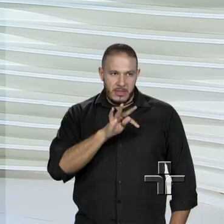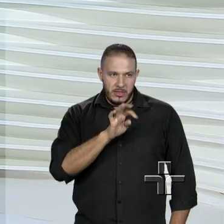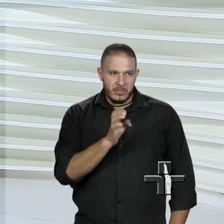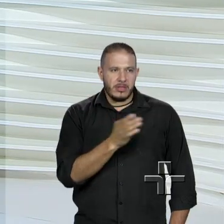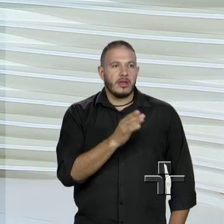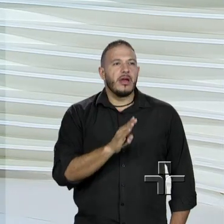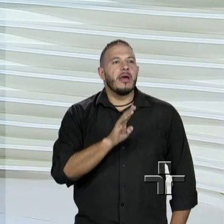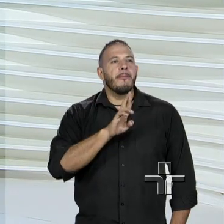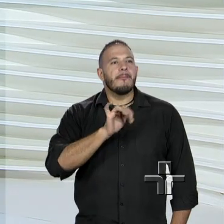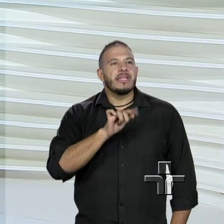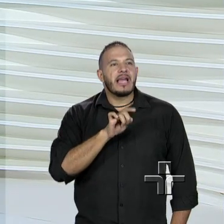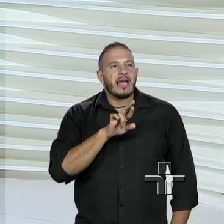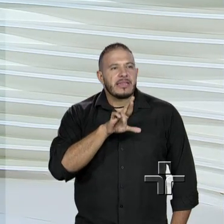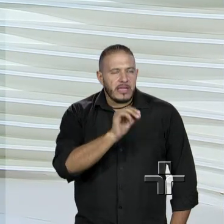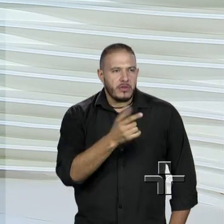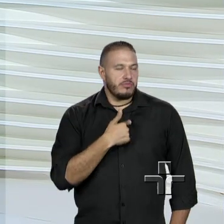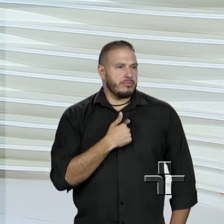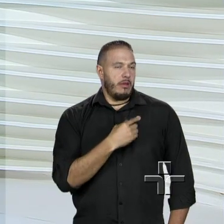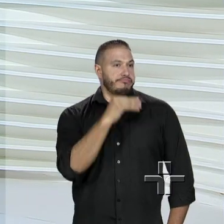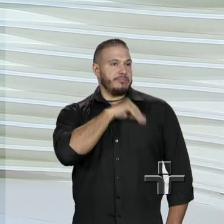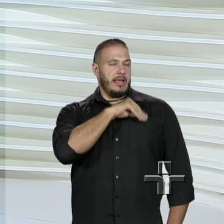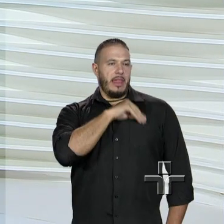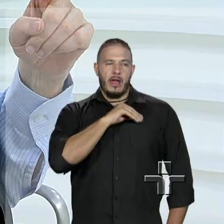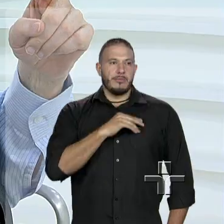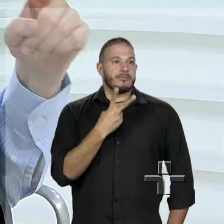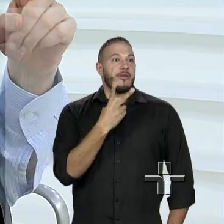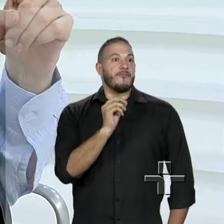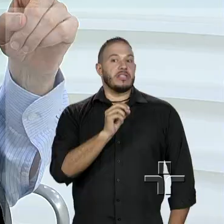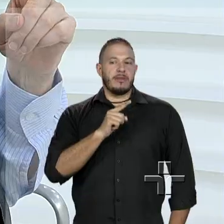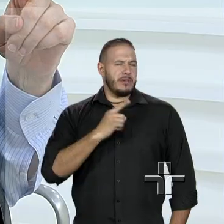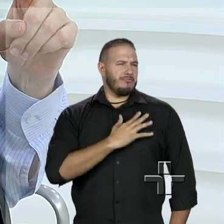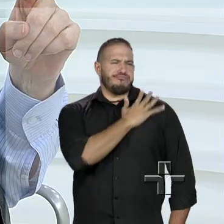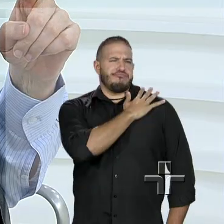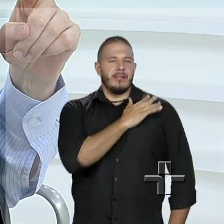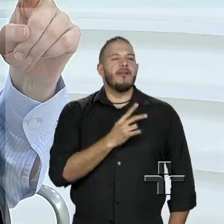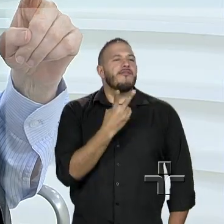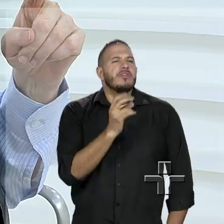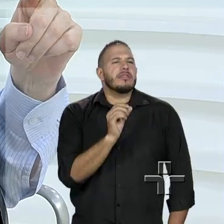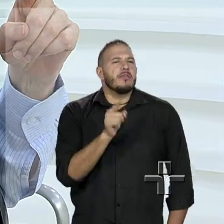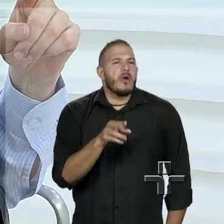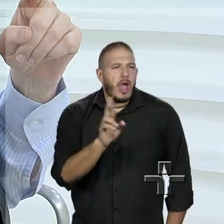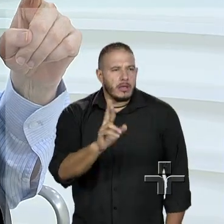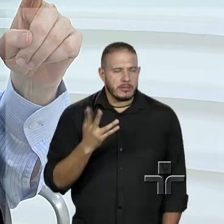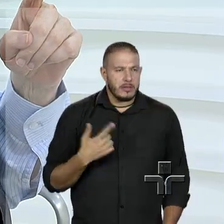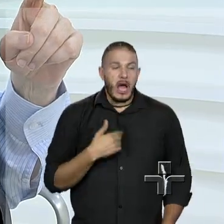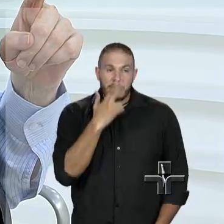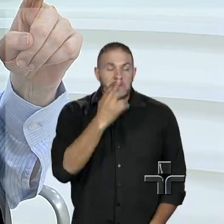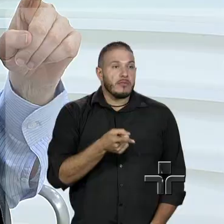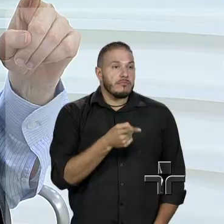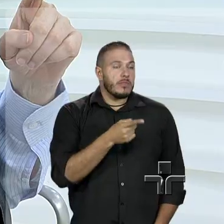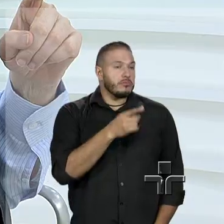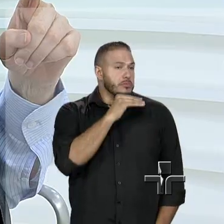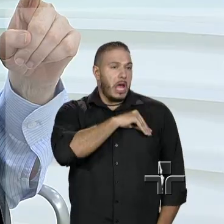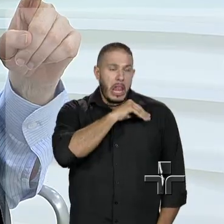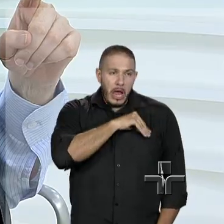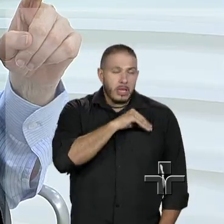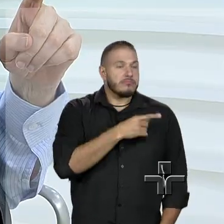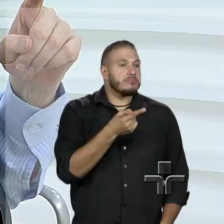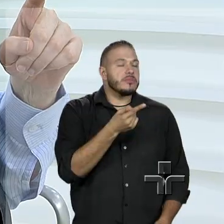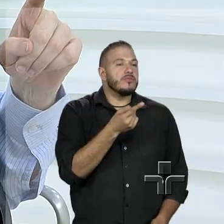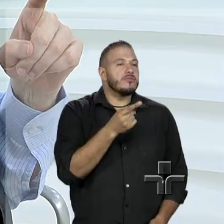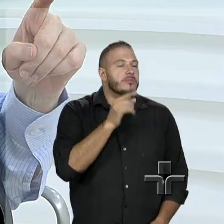esse é o salário inicial de qualquer funcionário público formado na